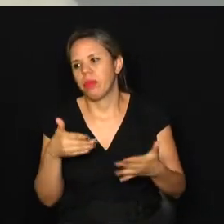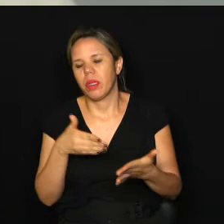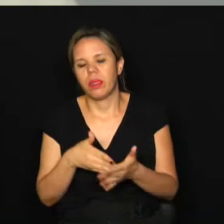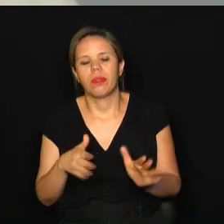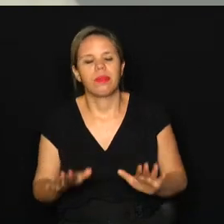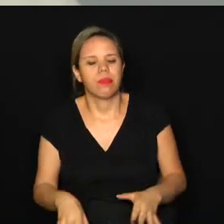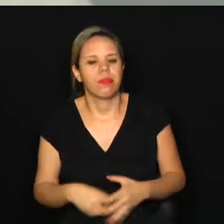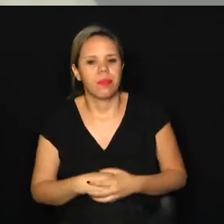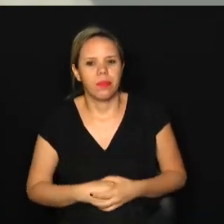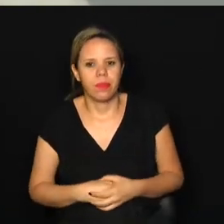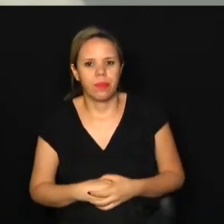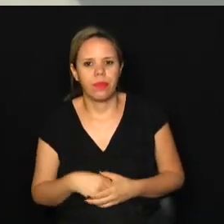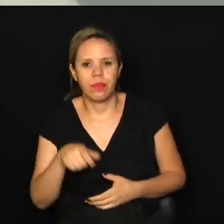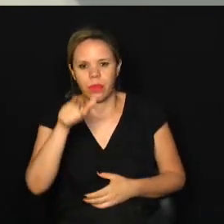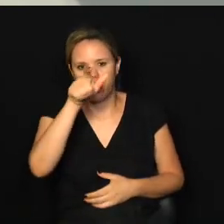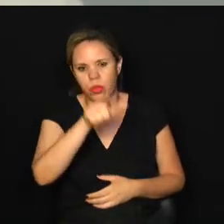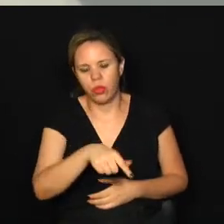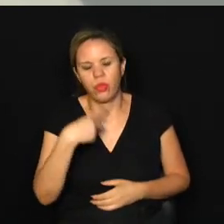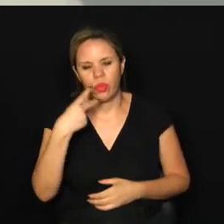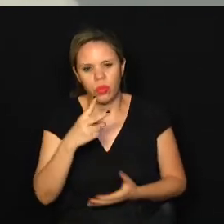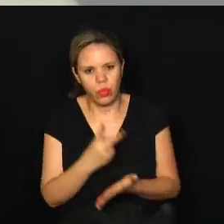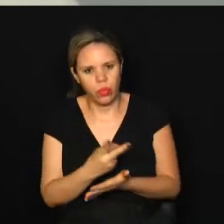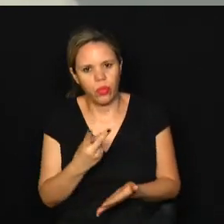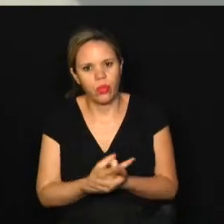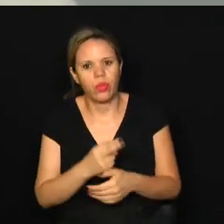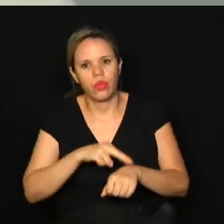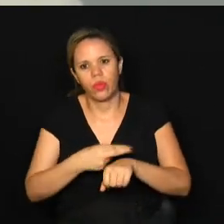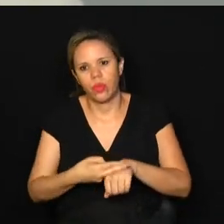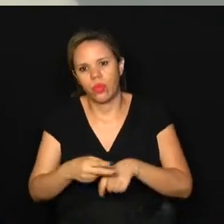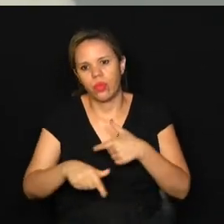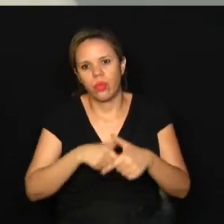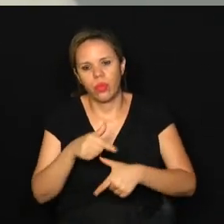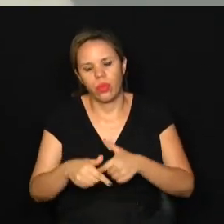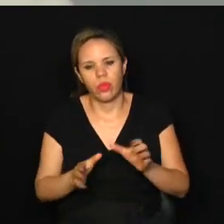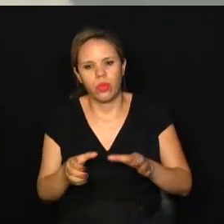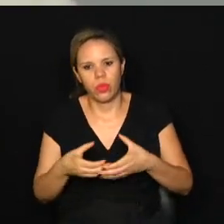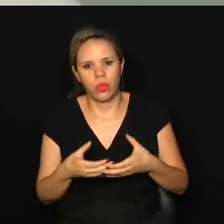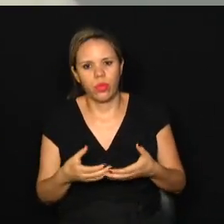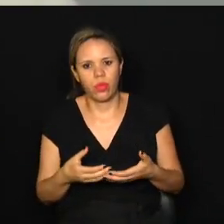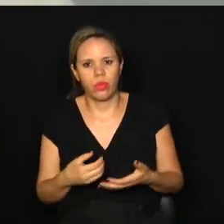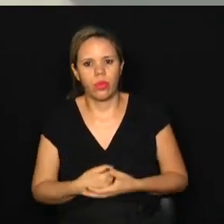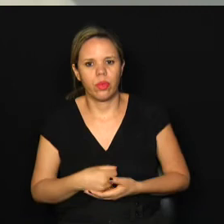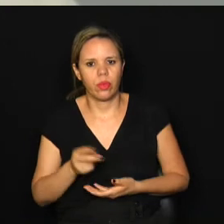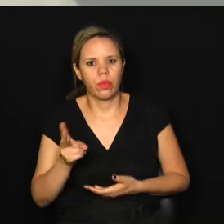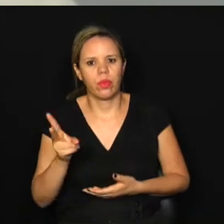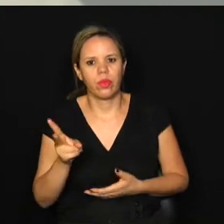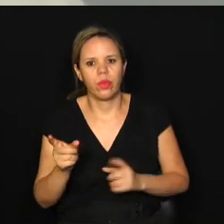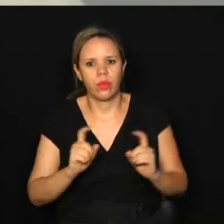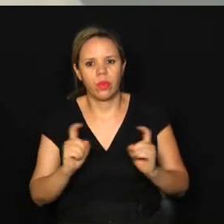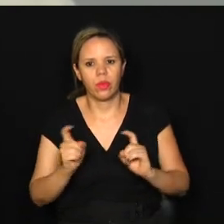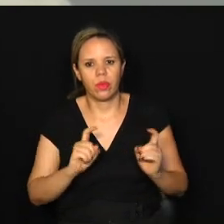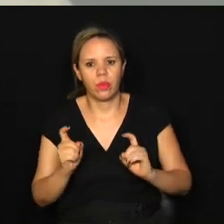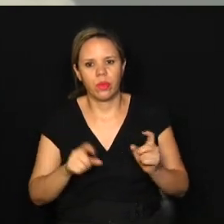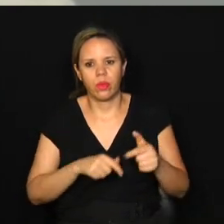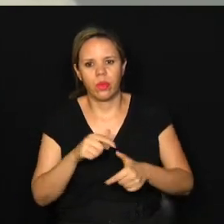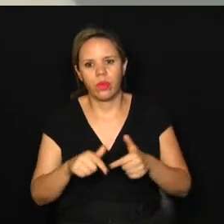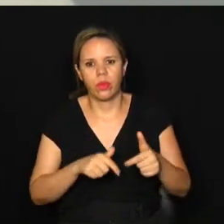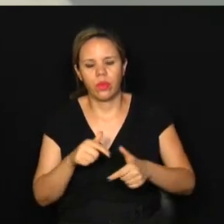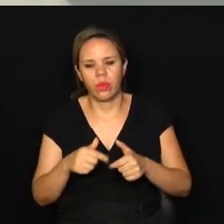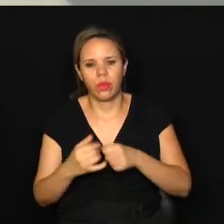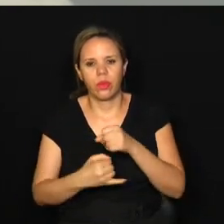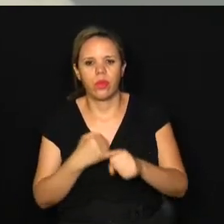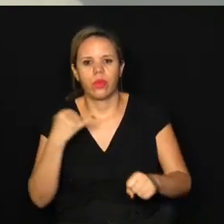atípicas, Vossa Excelência manteve o ritmo dos trabalhos da nossa comissão sempre reunindo, sempre trabalhando